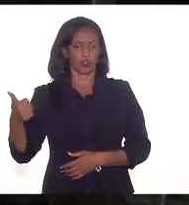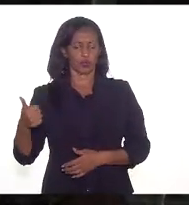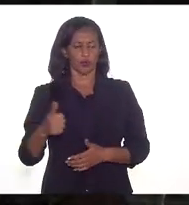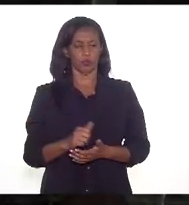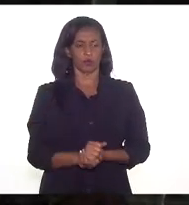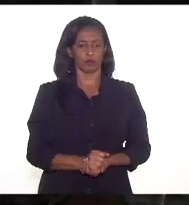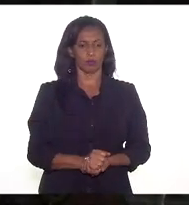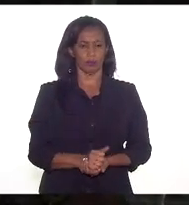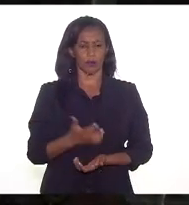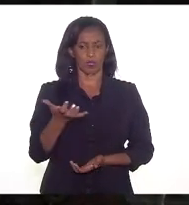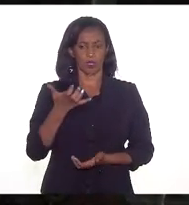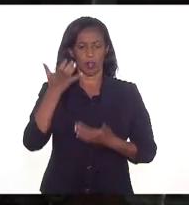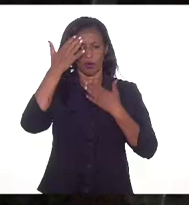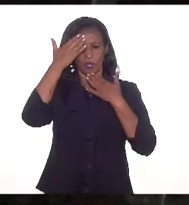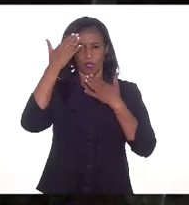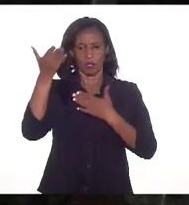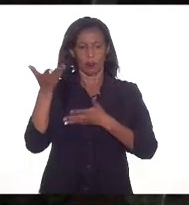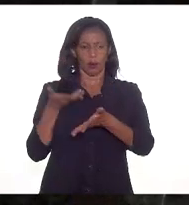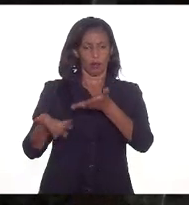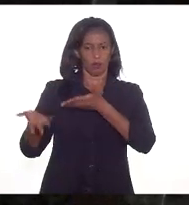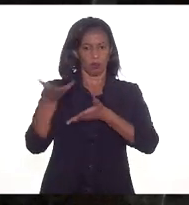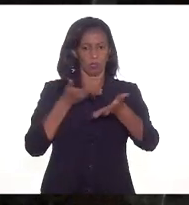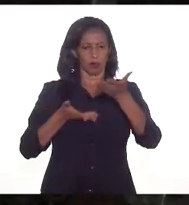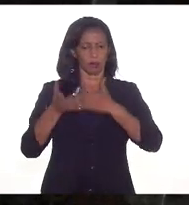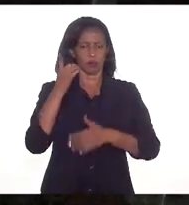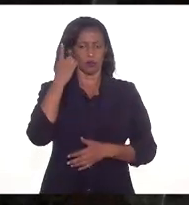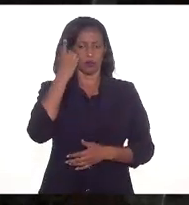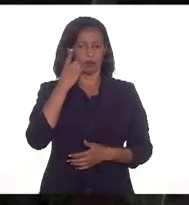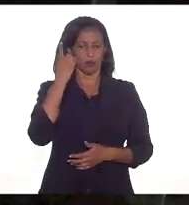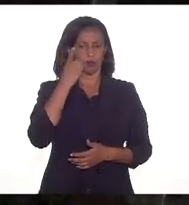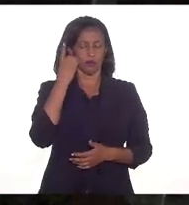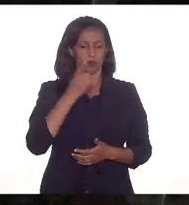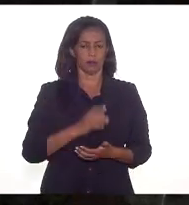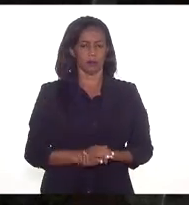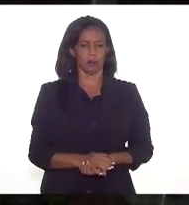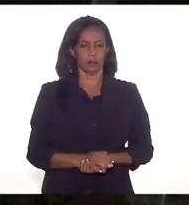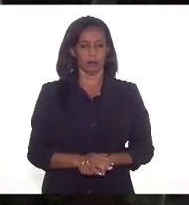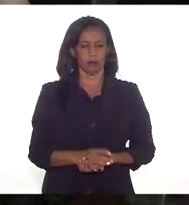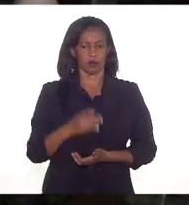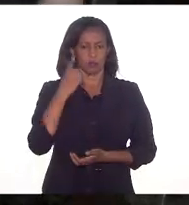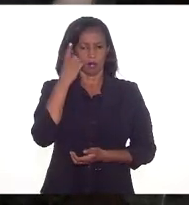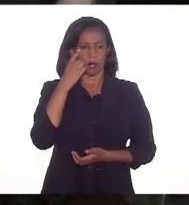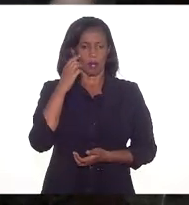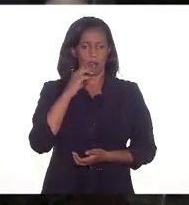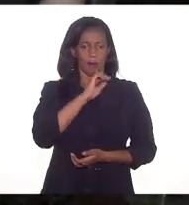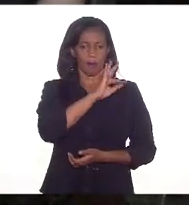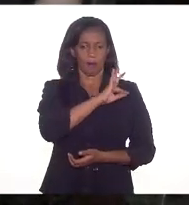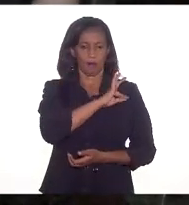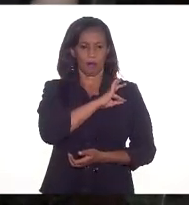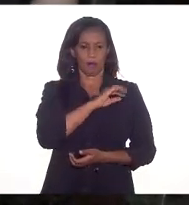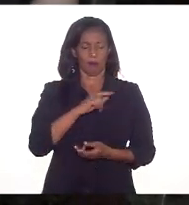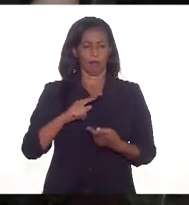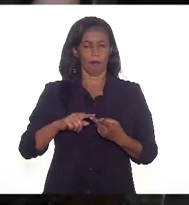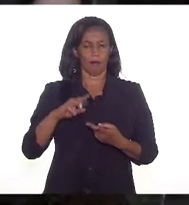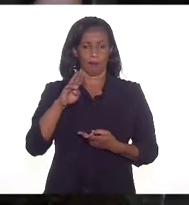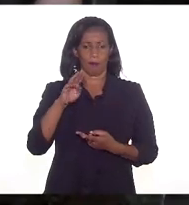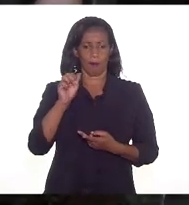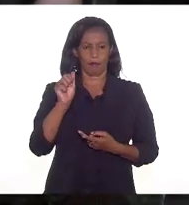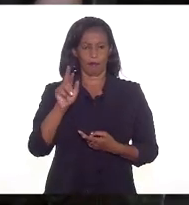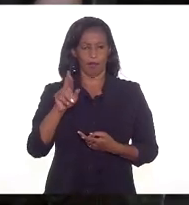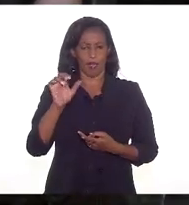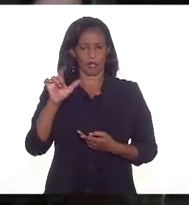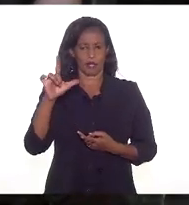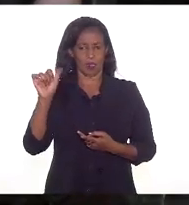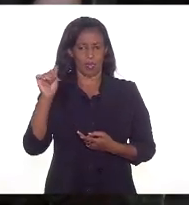Quero agradecer a participação dos senhores deputados, deputada Marta Rocha, deputado Bacelar, Leomar Coelho,